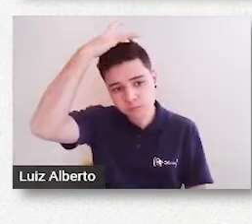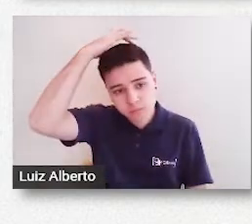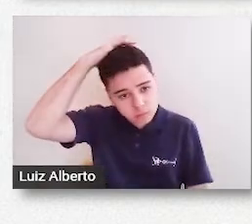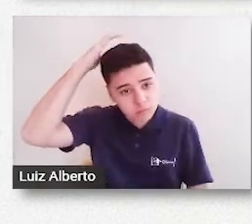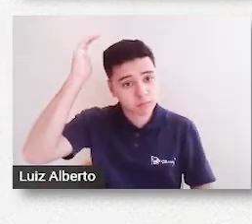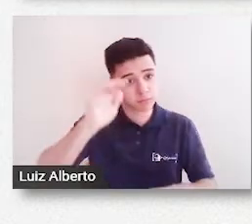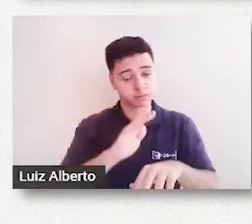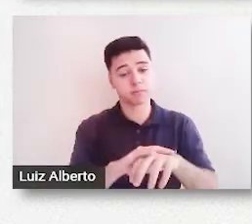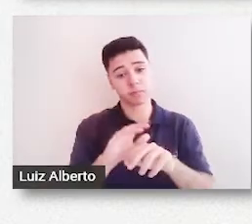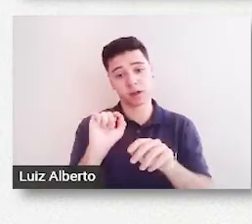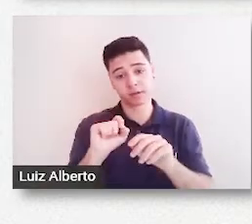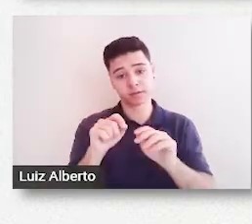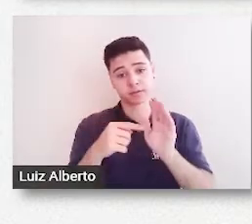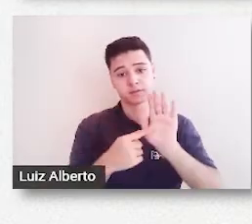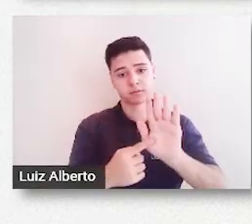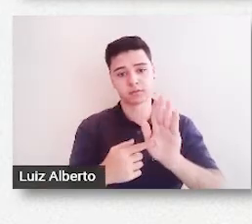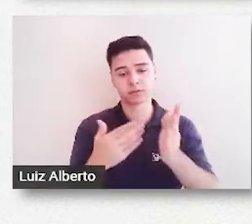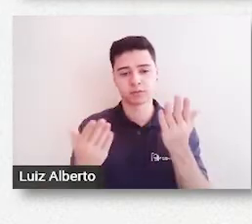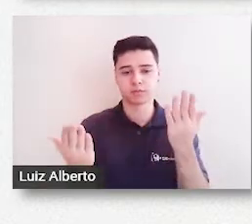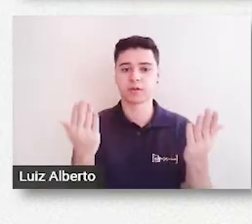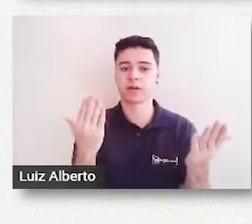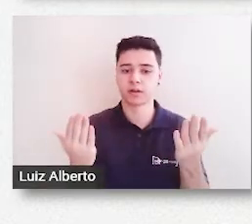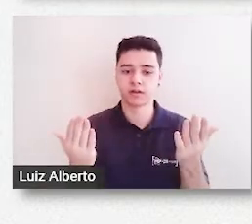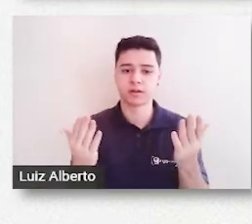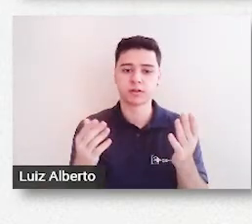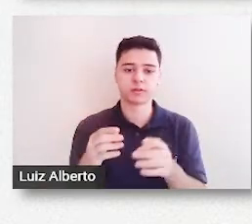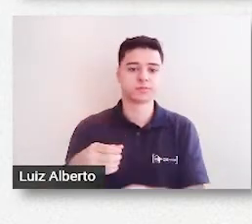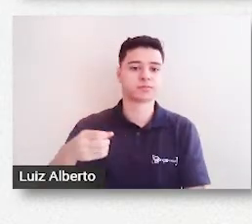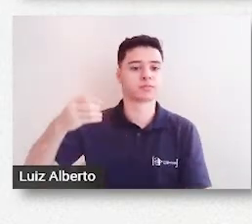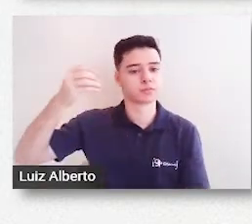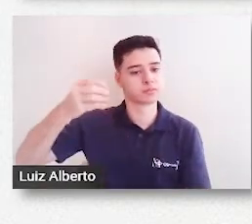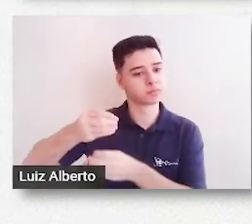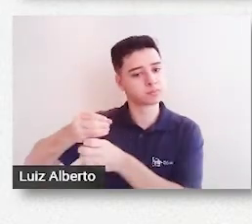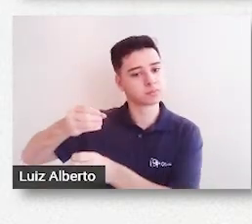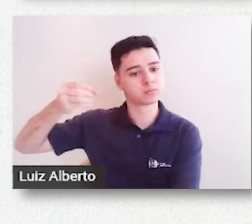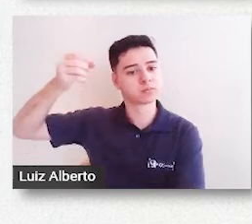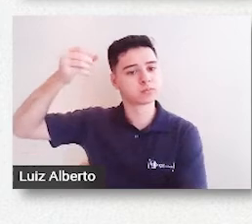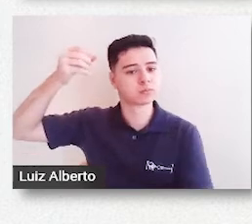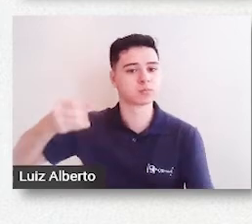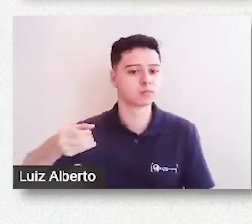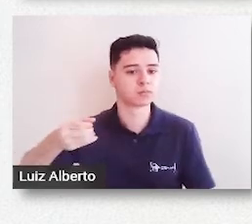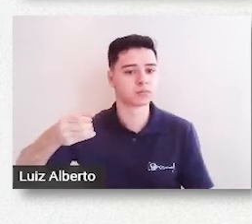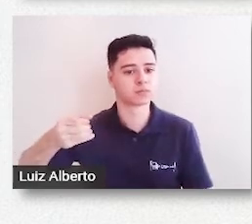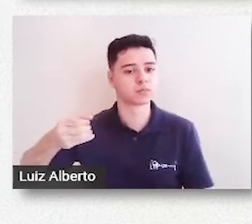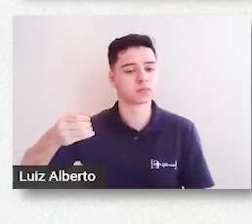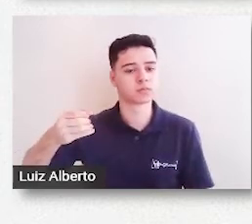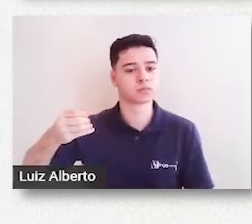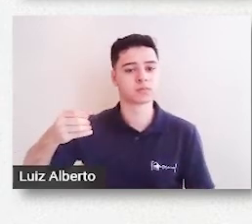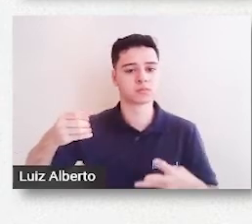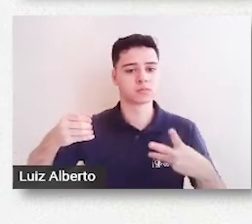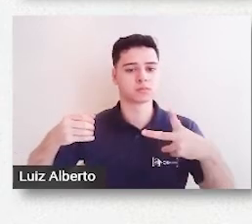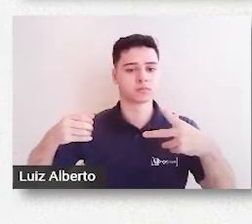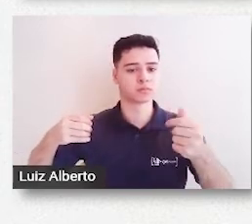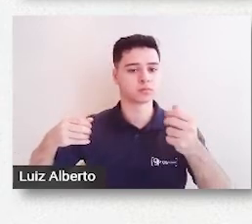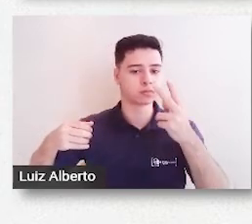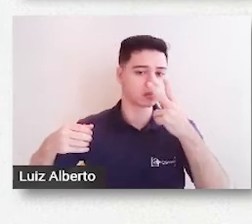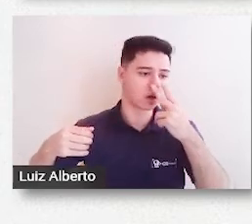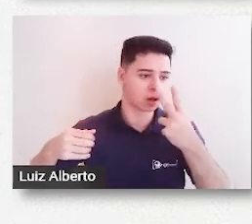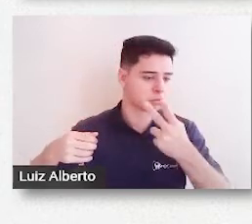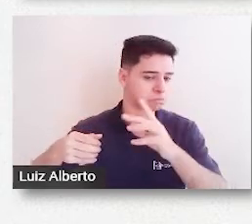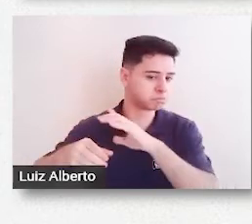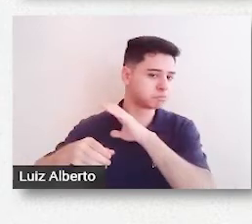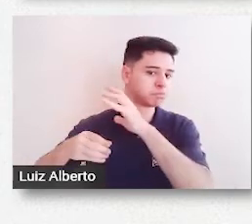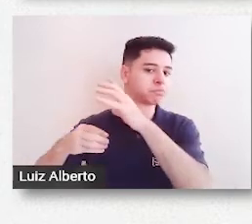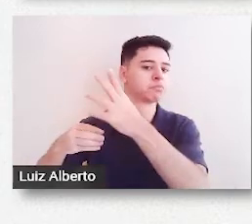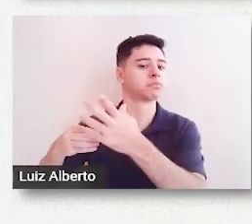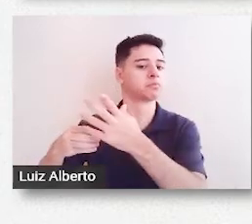costuma aparecer. O cajado, né? Essa espécie de um cetro, né? O cajado